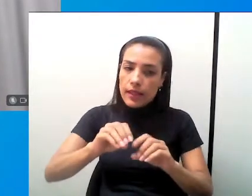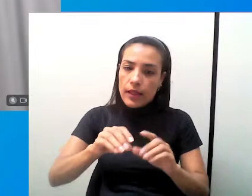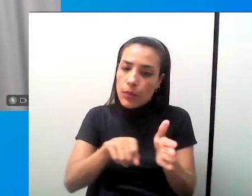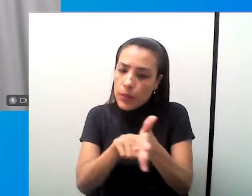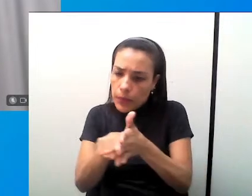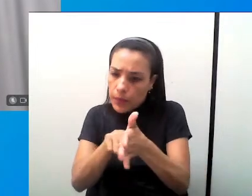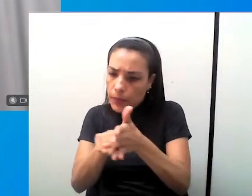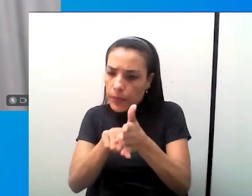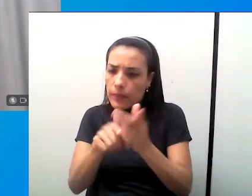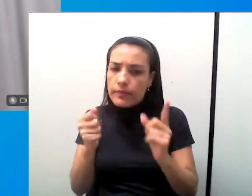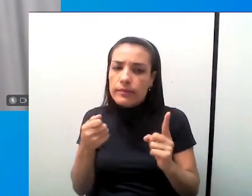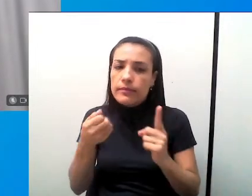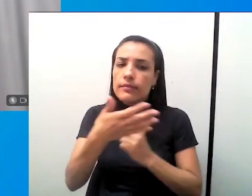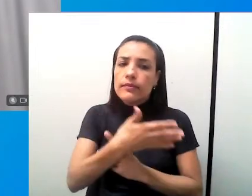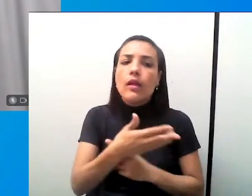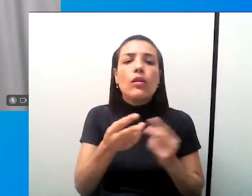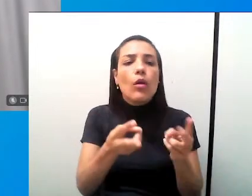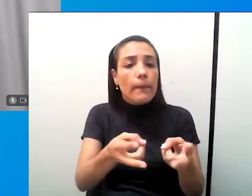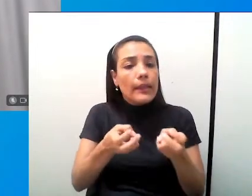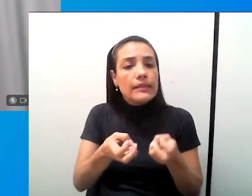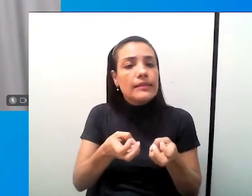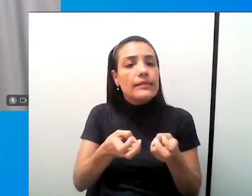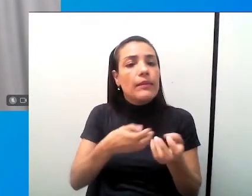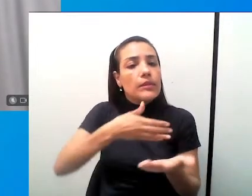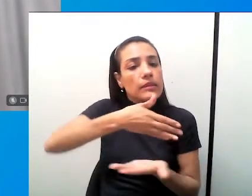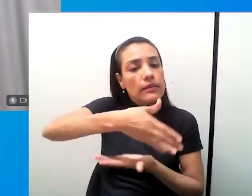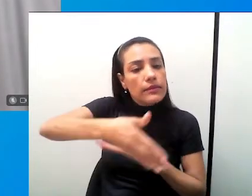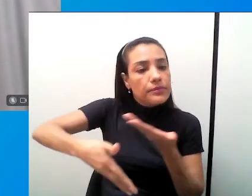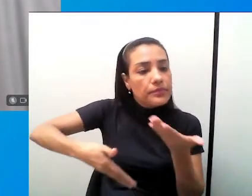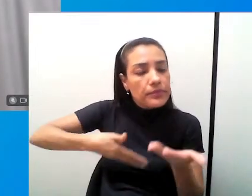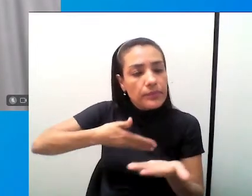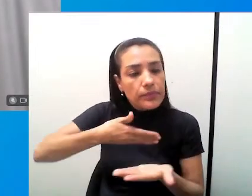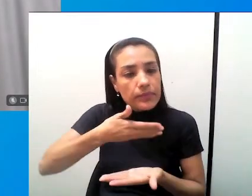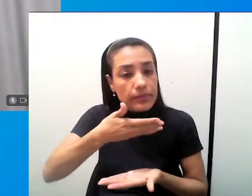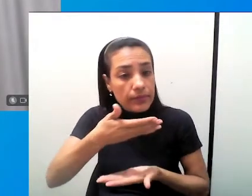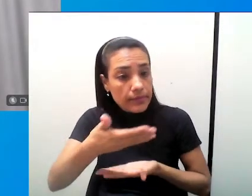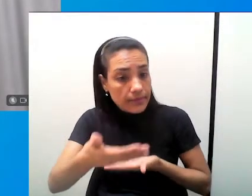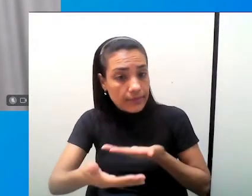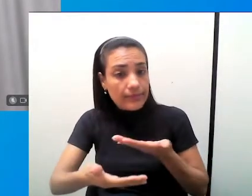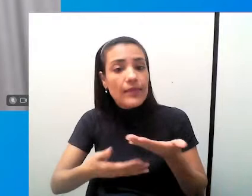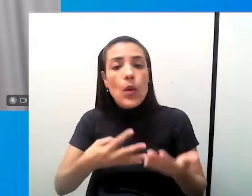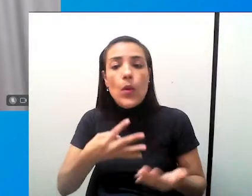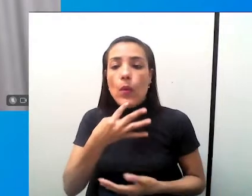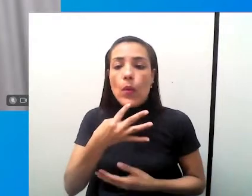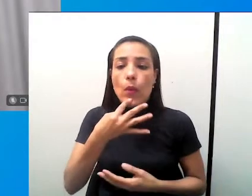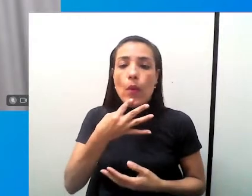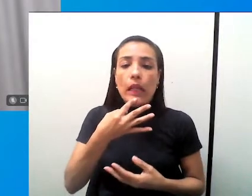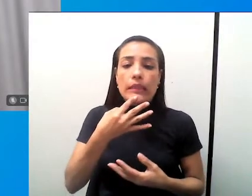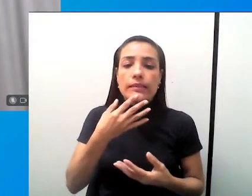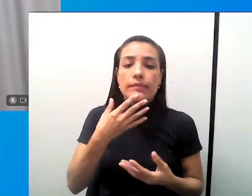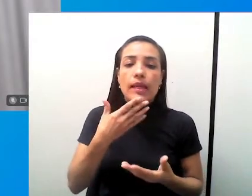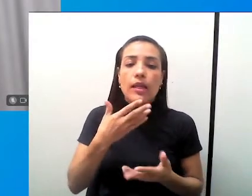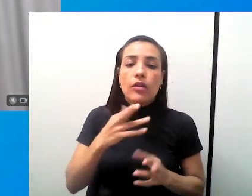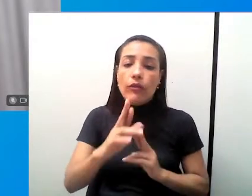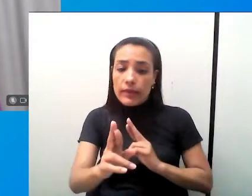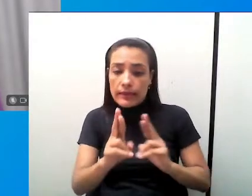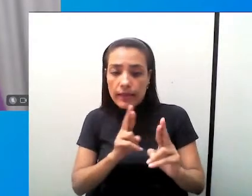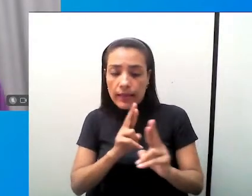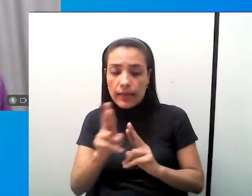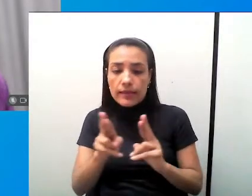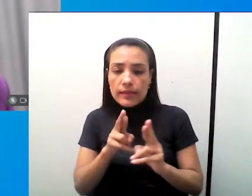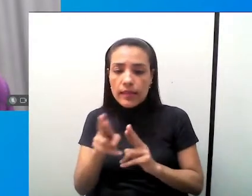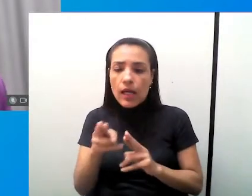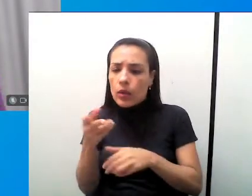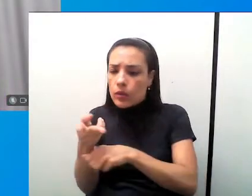percebe esse processo, né, de troca de conhecimento, de busca de